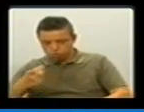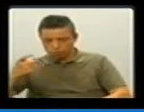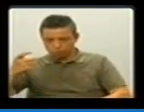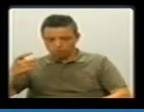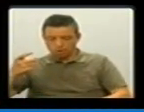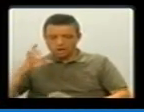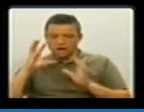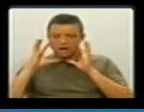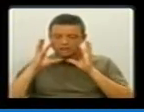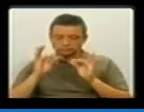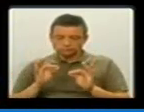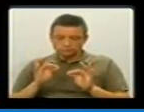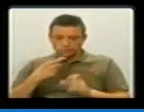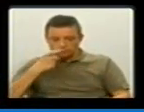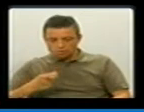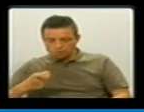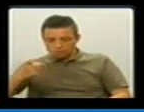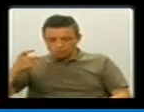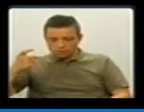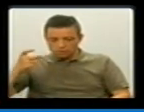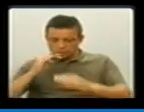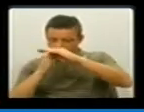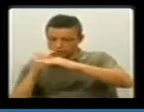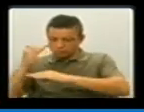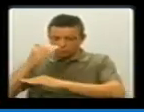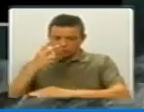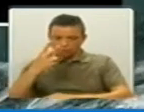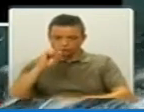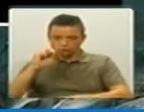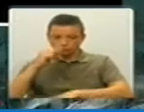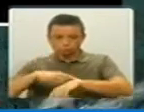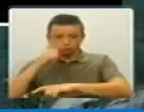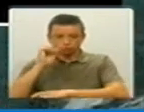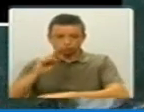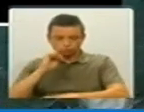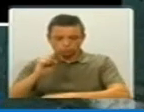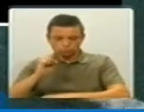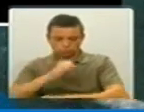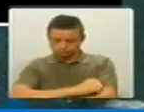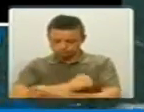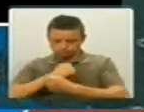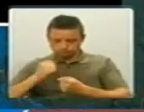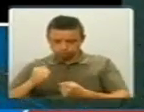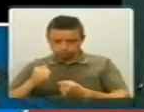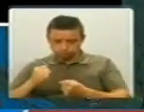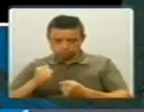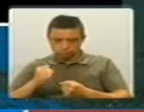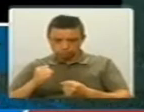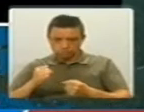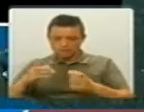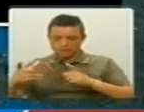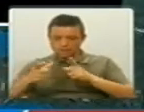é uma duração astronómica superior a 2 segundos, e que está sobretudo associado à morte das estrelas,